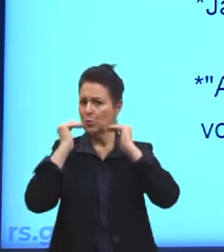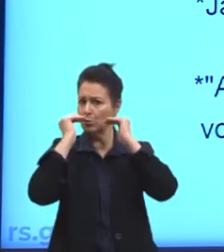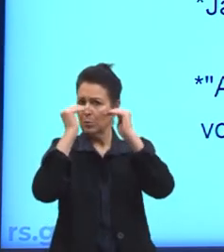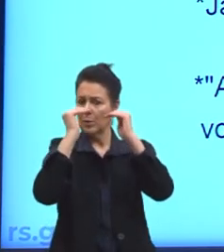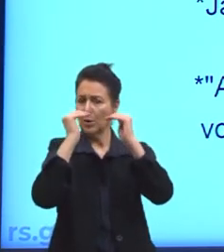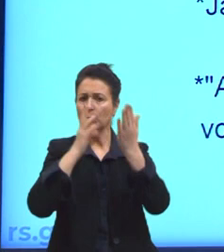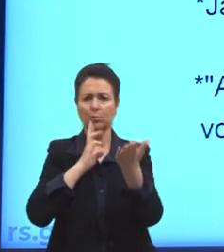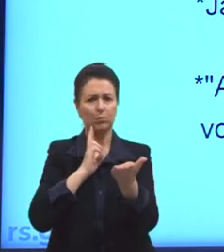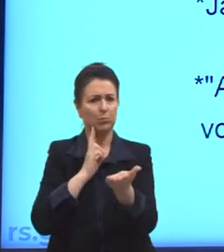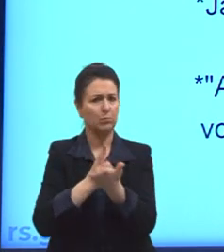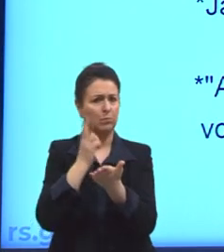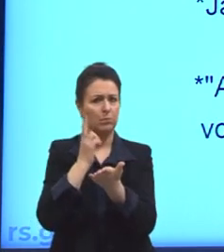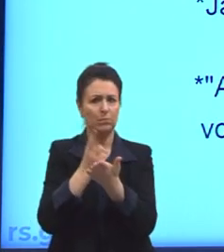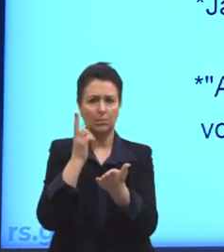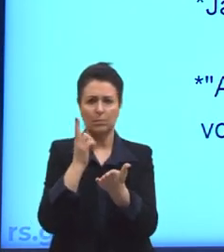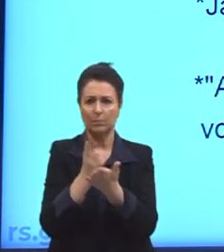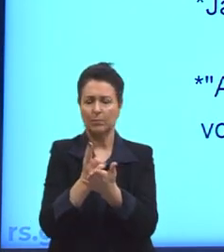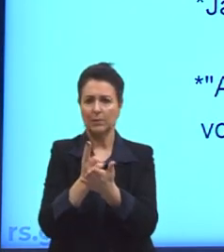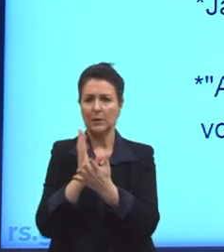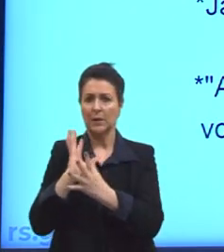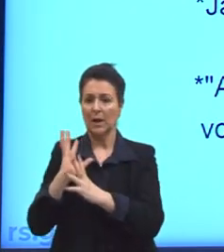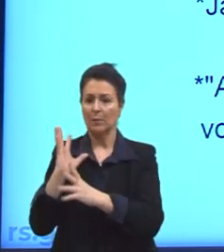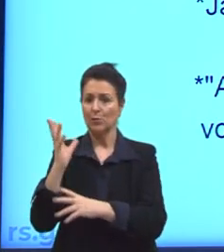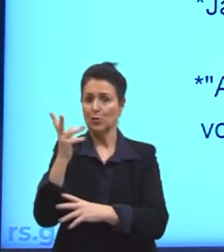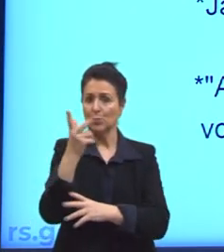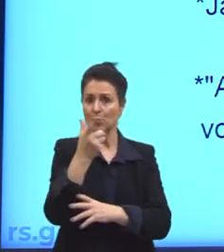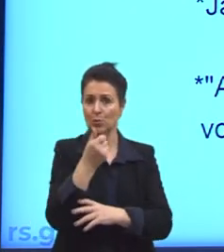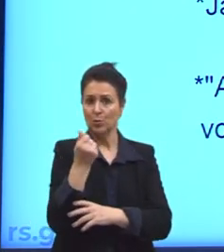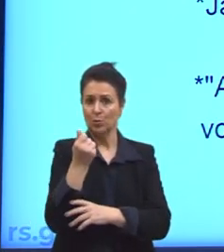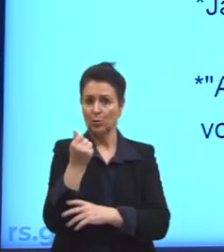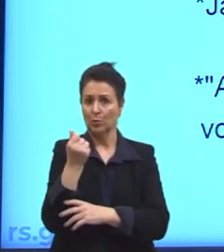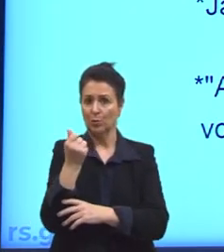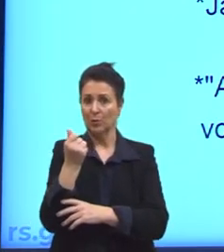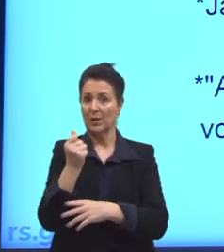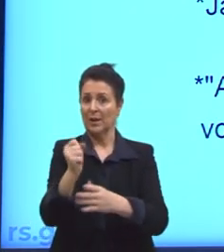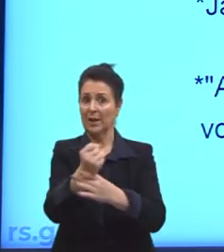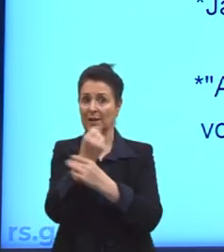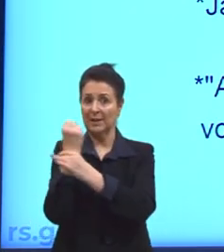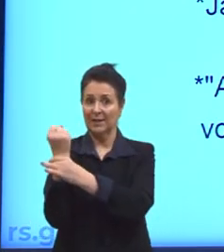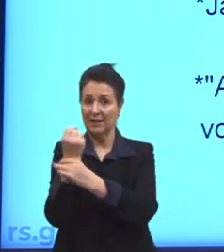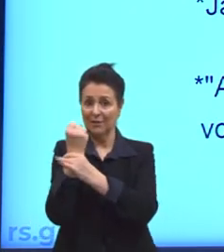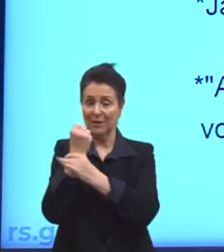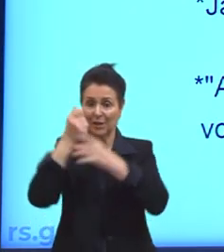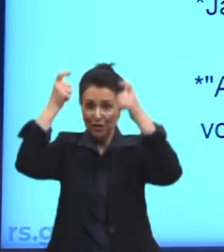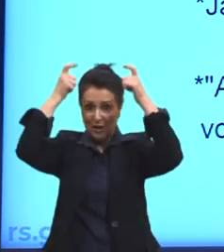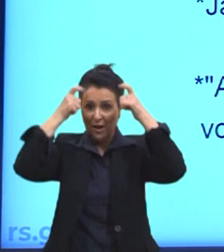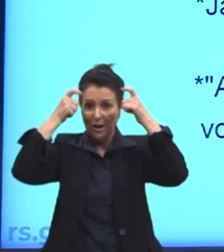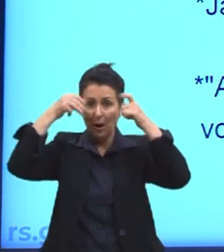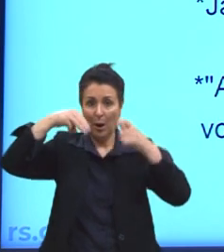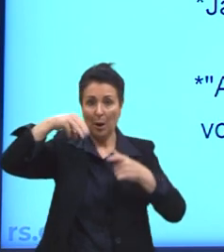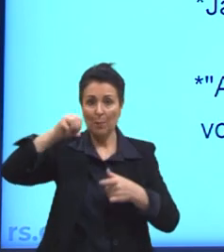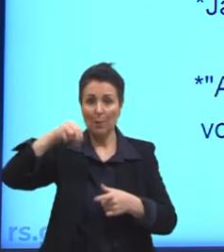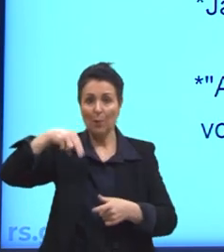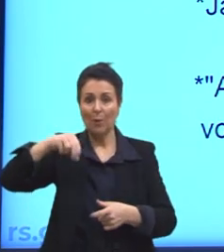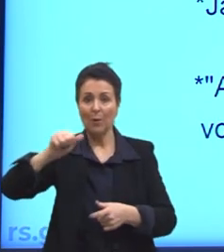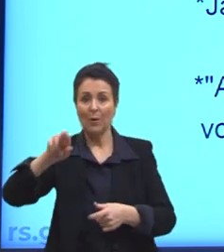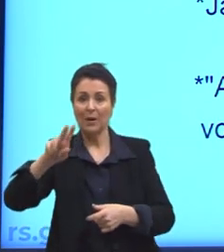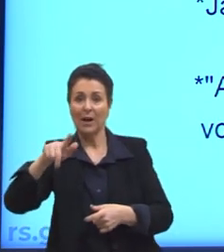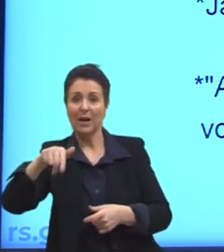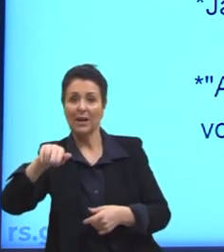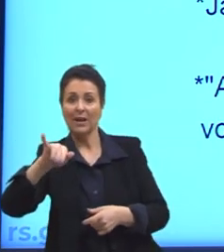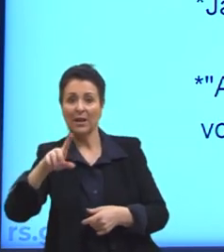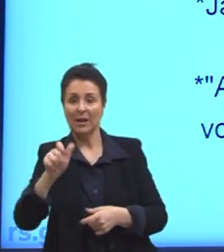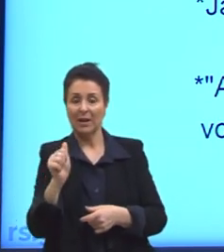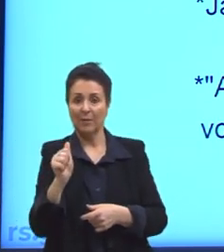absoluto inserido no sistema da monarquia defender a monarquia com o direito divino e ainda Lego